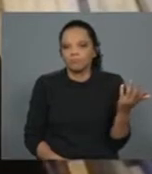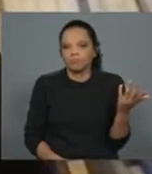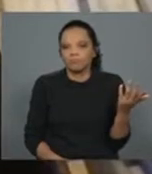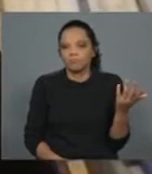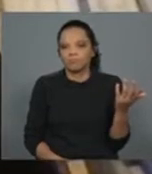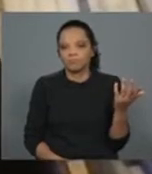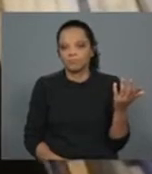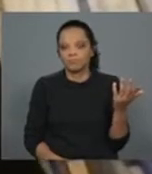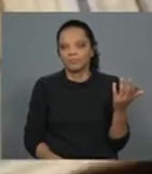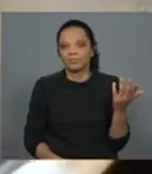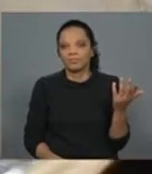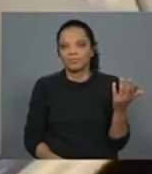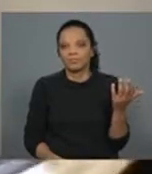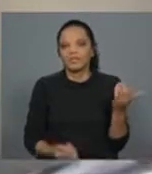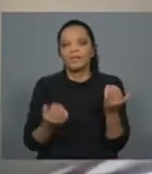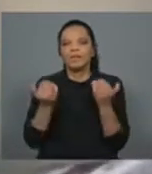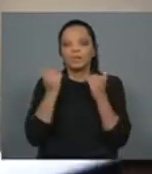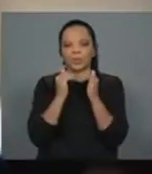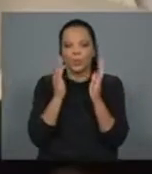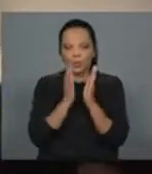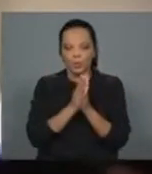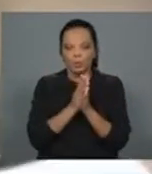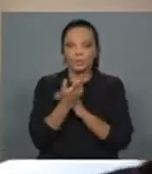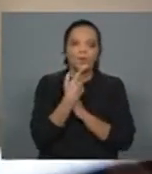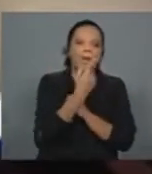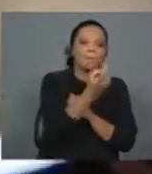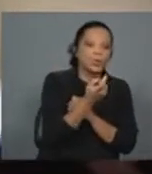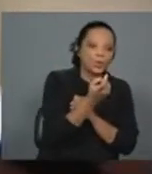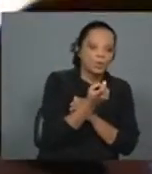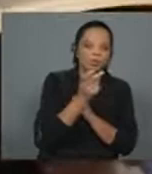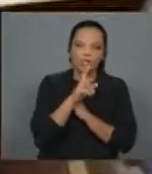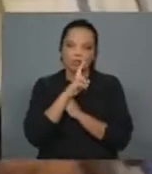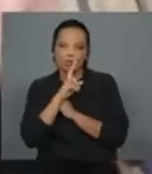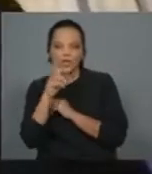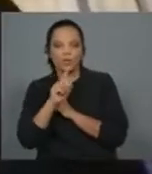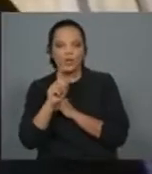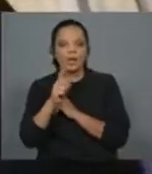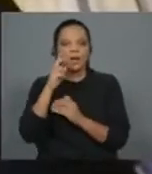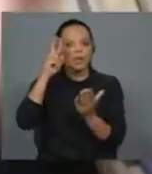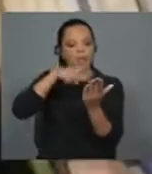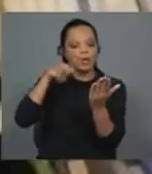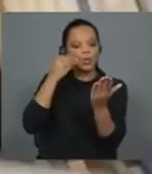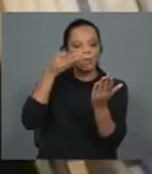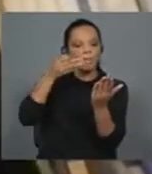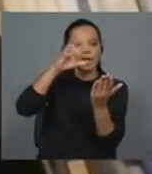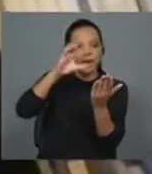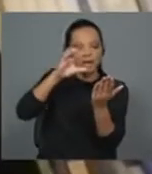aqui está toda a informação. São questões e respostas. Não é um livro que se lê com parágrafos